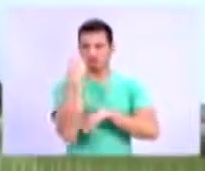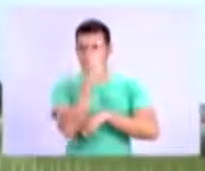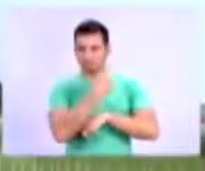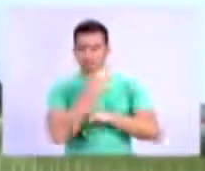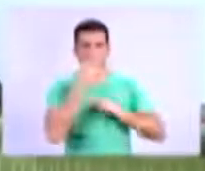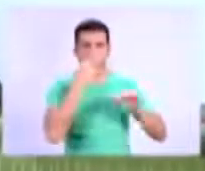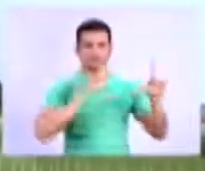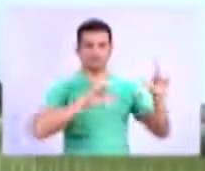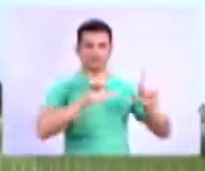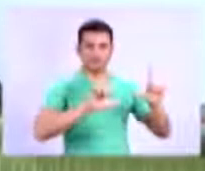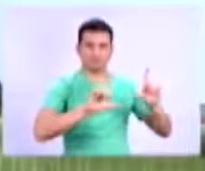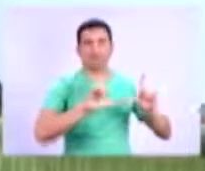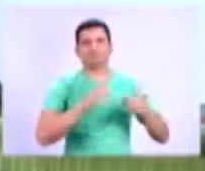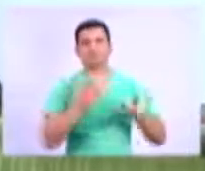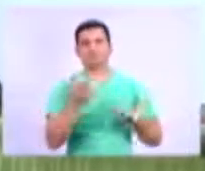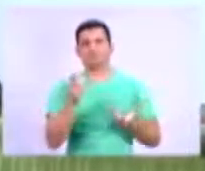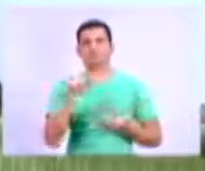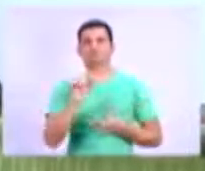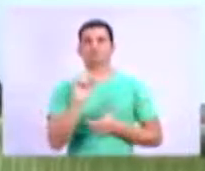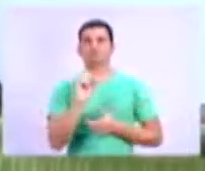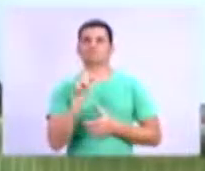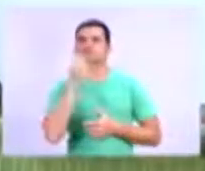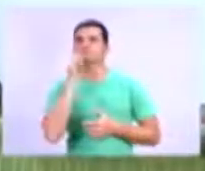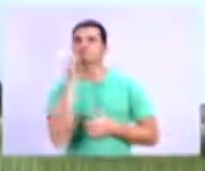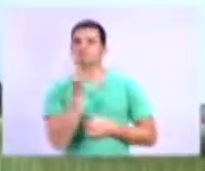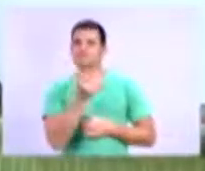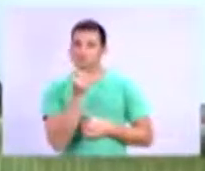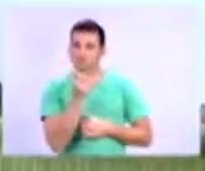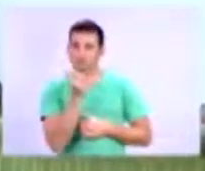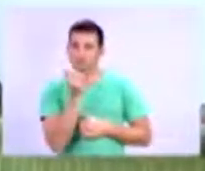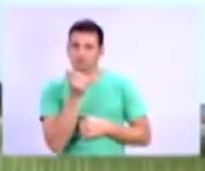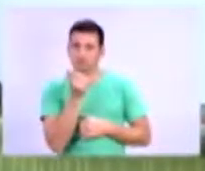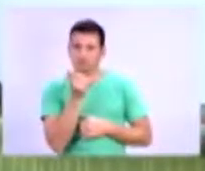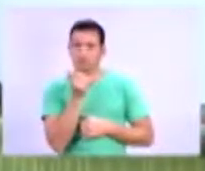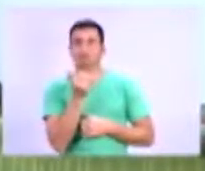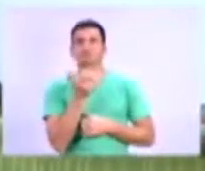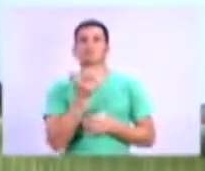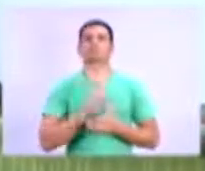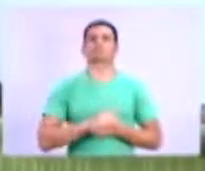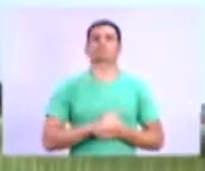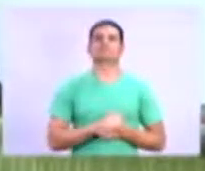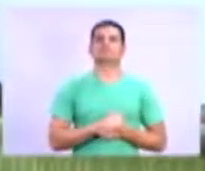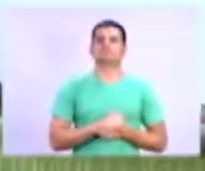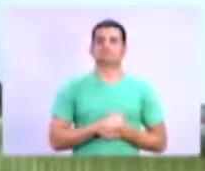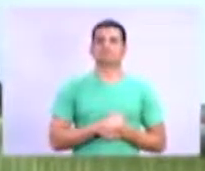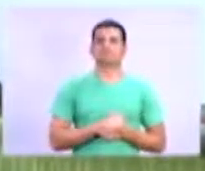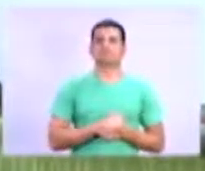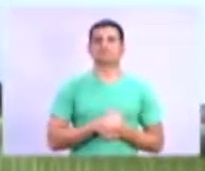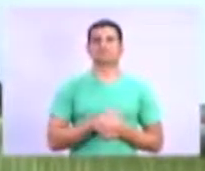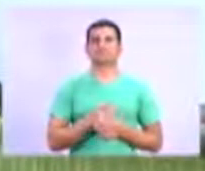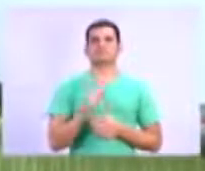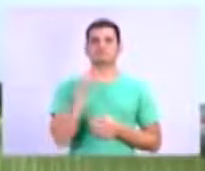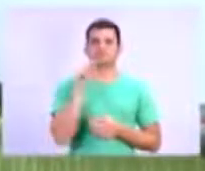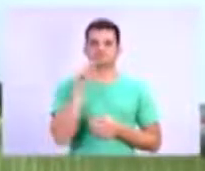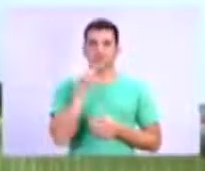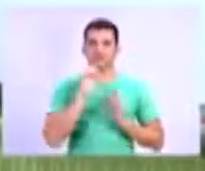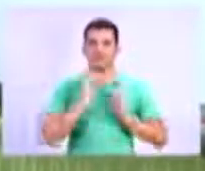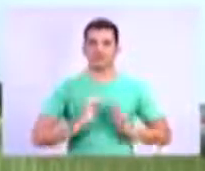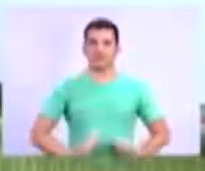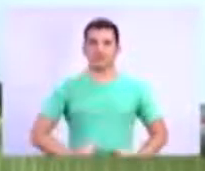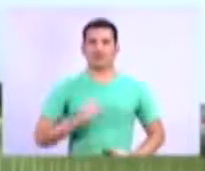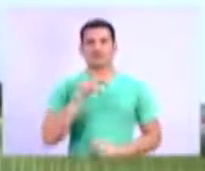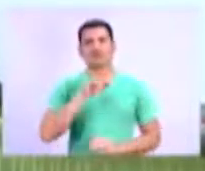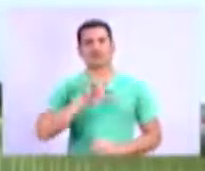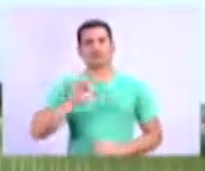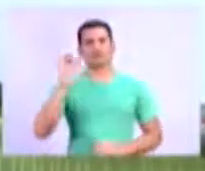uma interiorização de um discurso que está sendo colocado para a sociedade. Então, essa ética, ela vai refletir sobre isso.